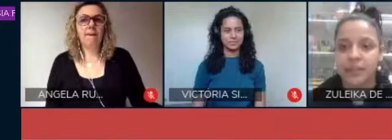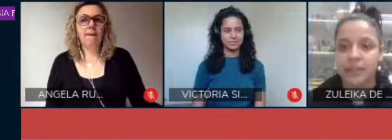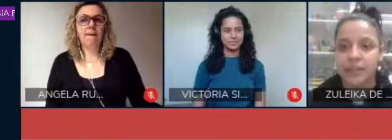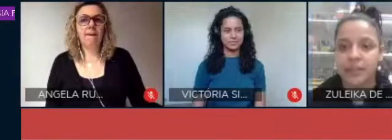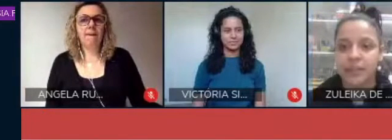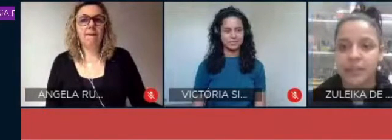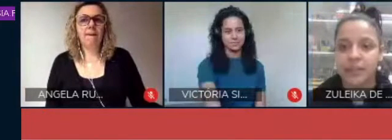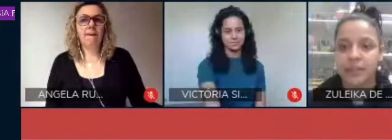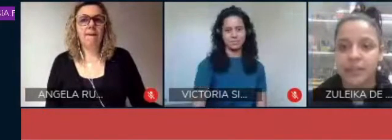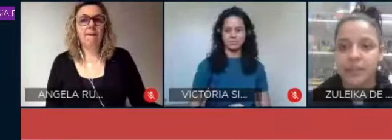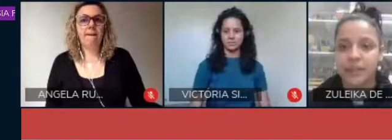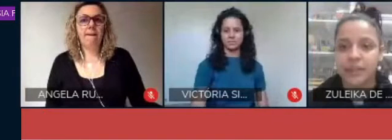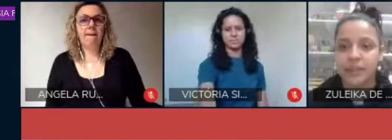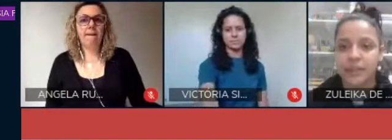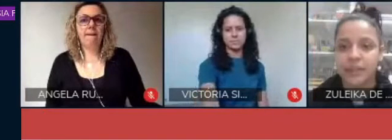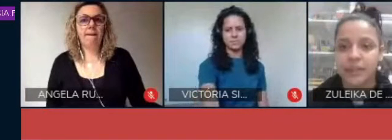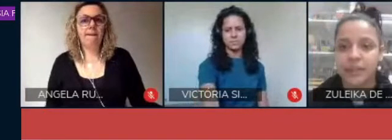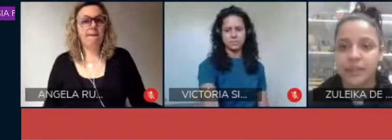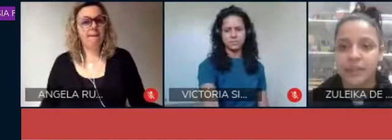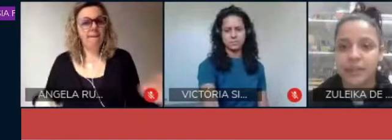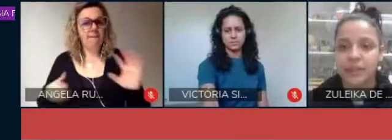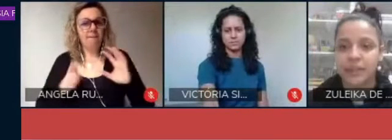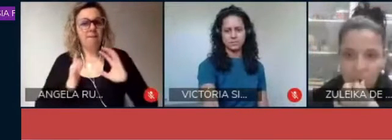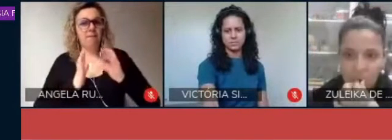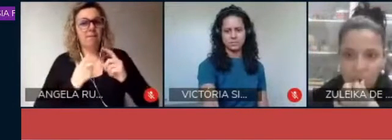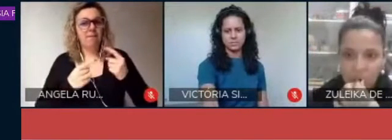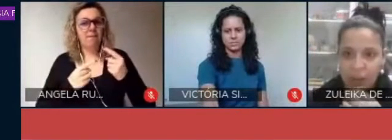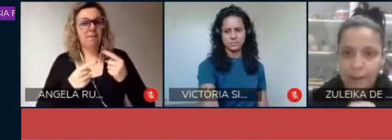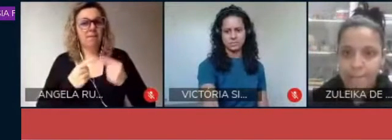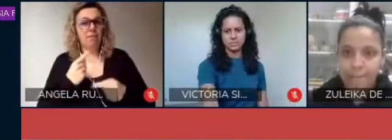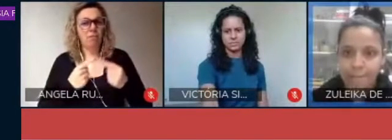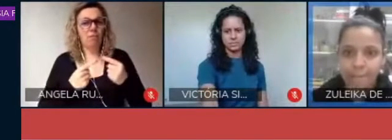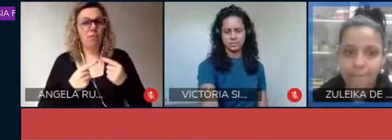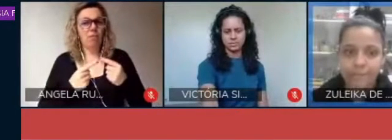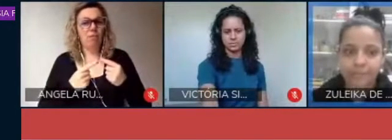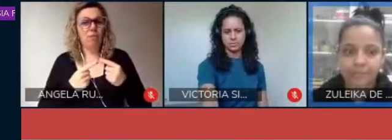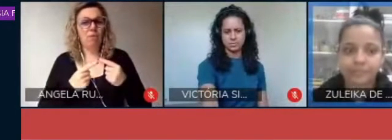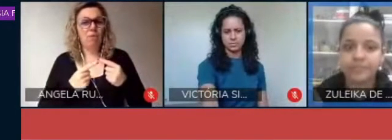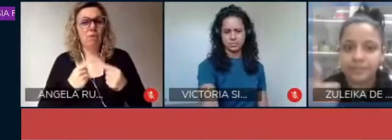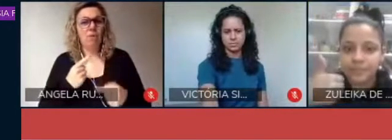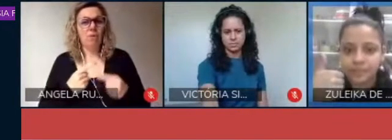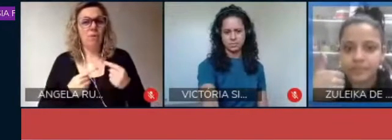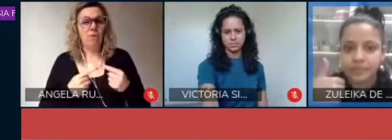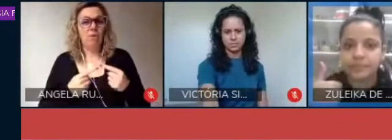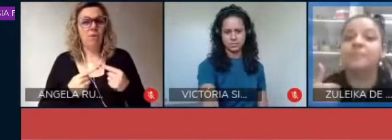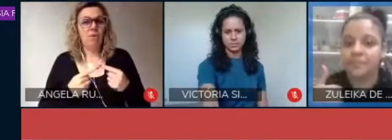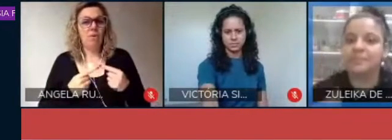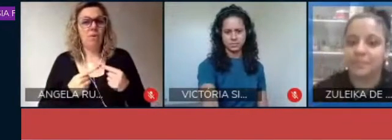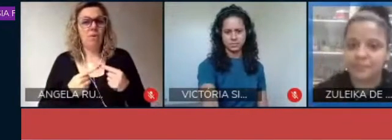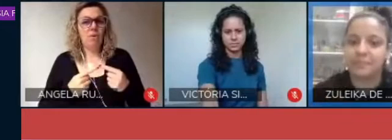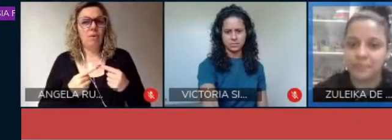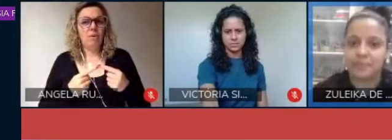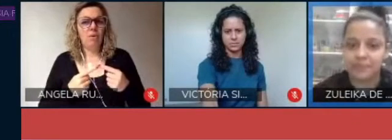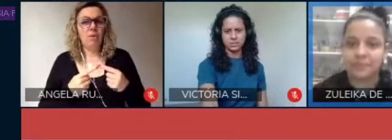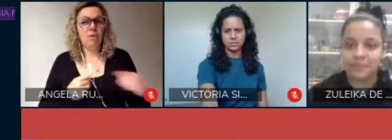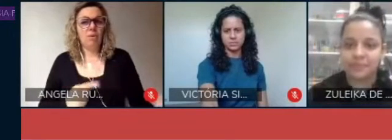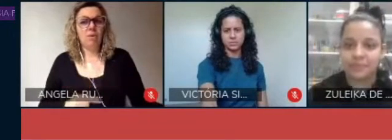Só um adendo que no site das bibliotecas tem link direto para cada prédio das